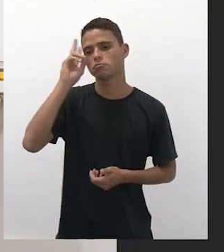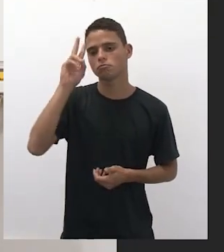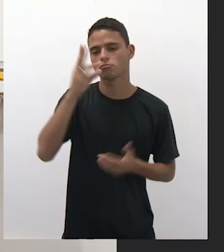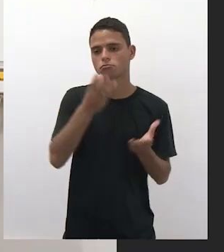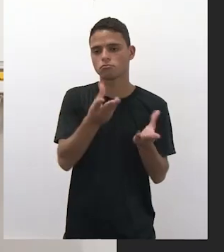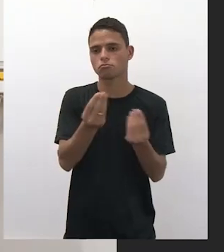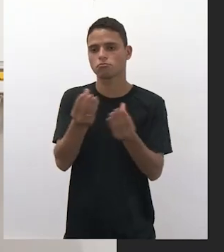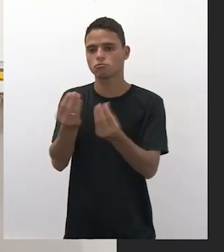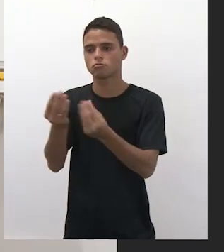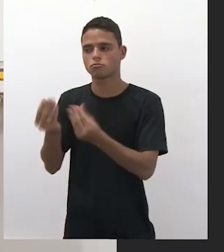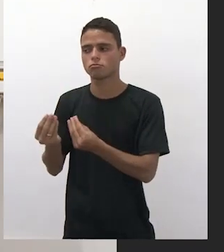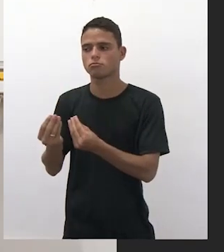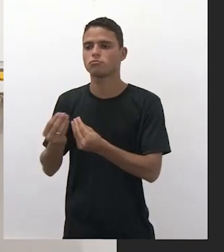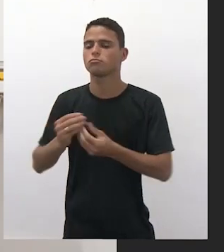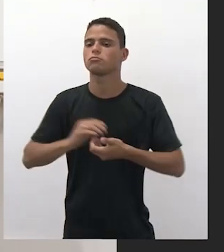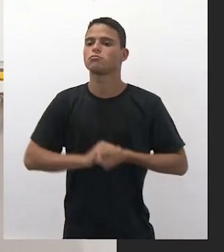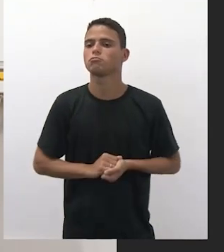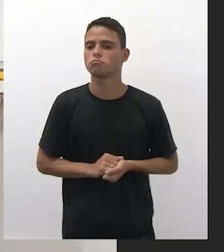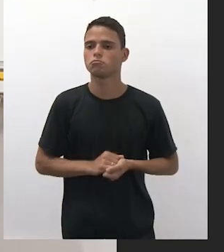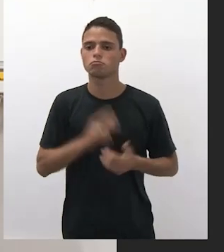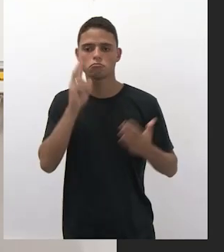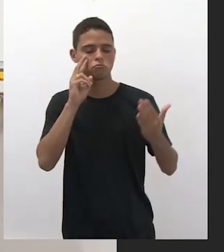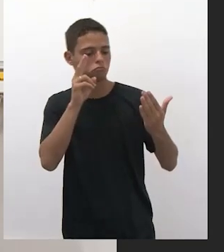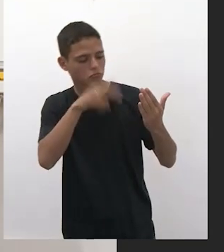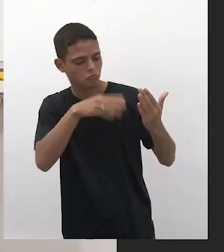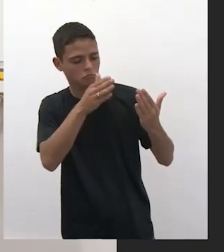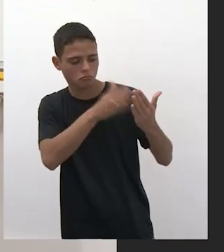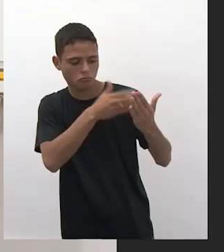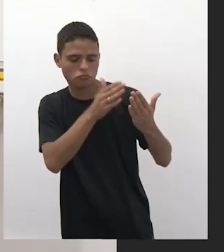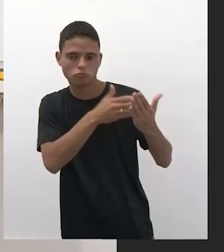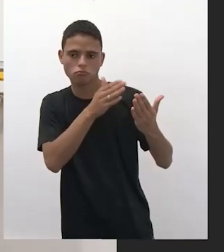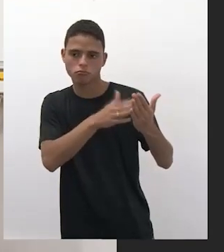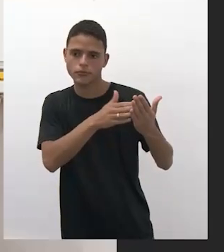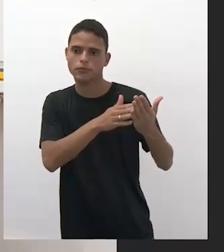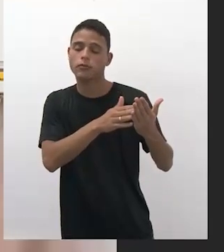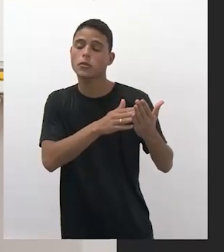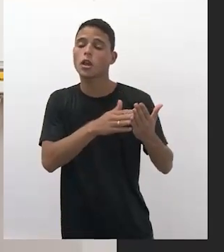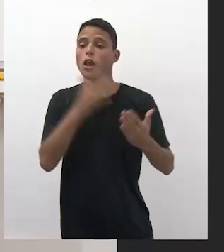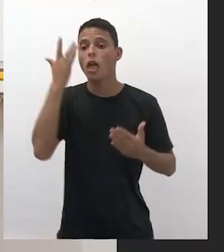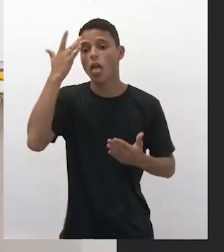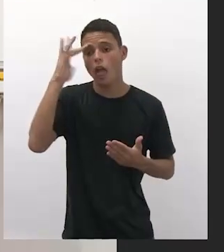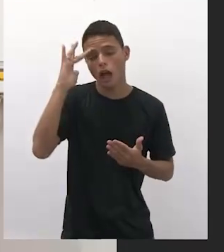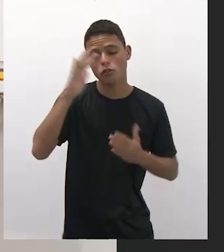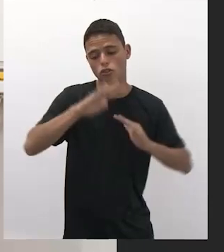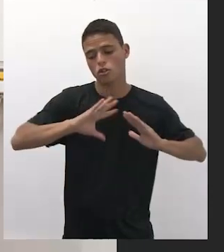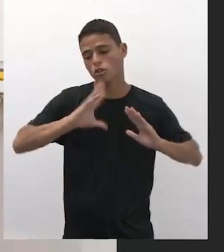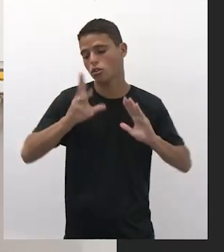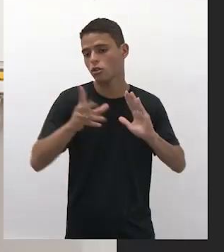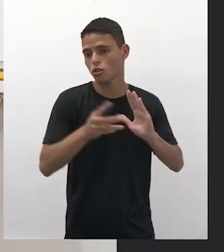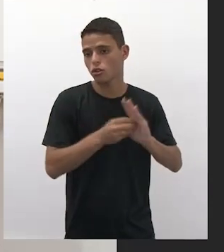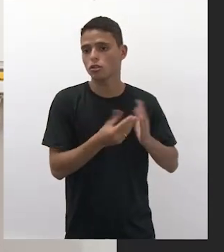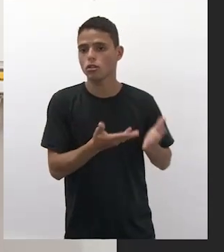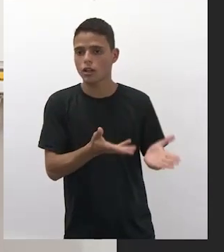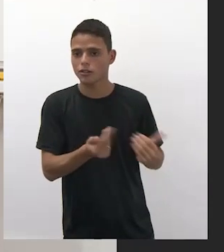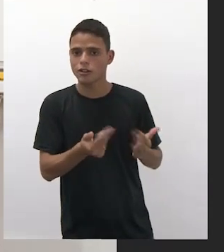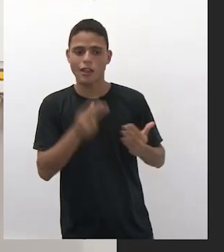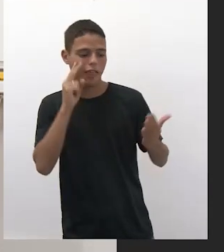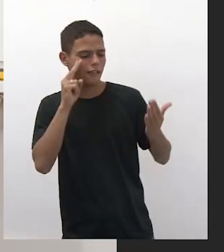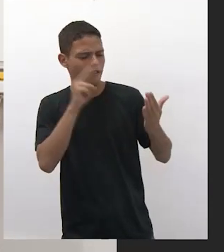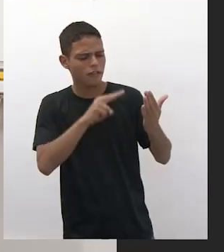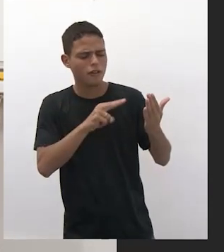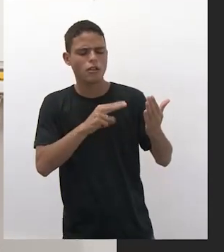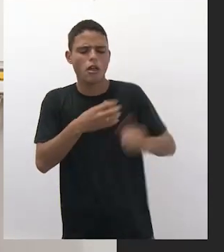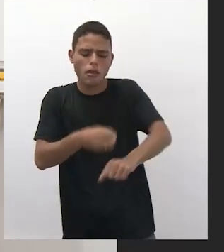muito do livro Olhar os Lírios do Campo, que eu acho que todo adolescente leu, e eu chorava muito quando eu li